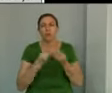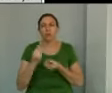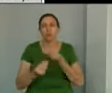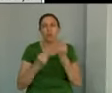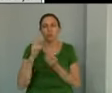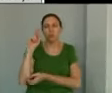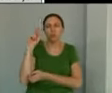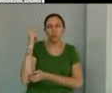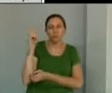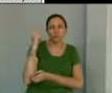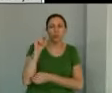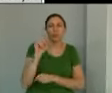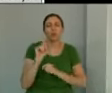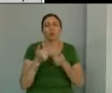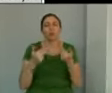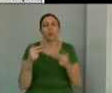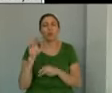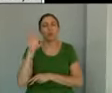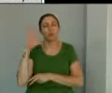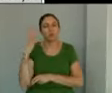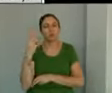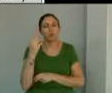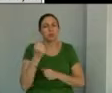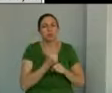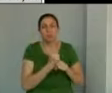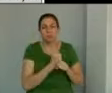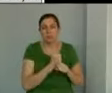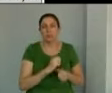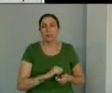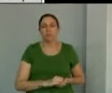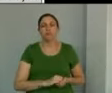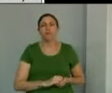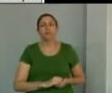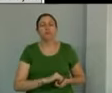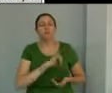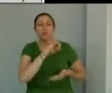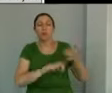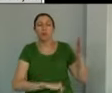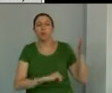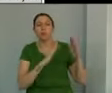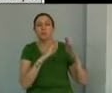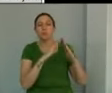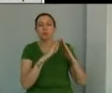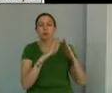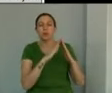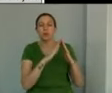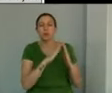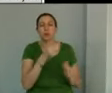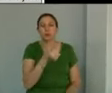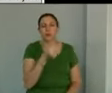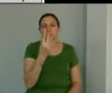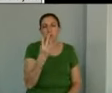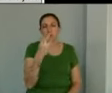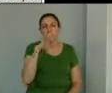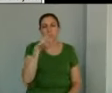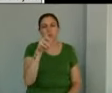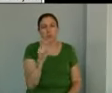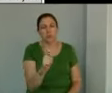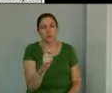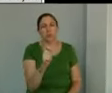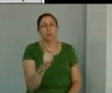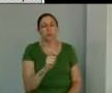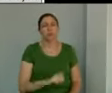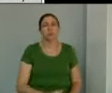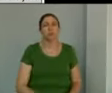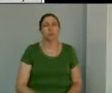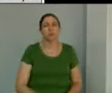base nessas informações, então nós projetamos o ano que vem. De IPTU, principal, dívida ativa e juros, 63 milhões. Então, a estimativa de